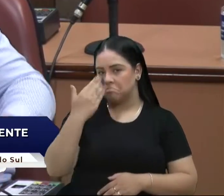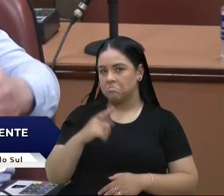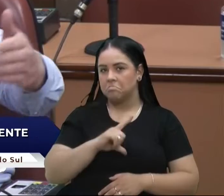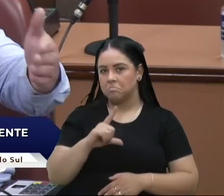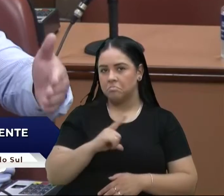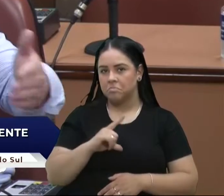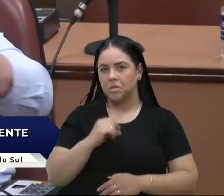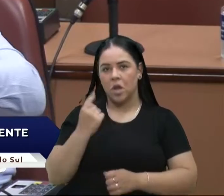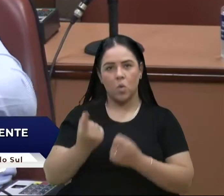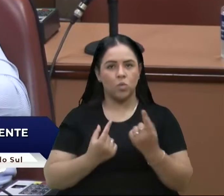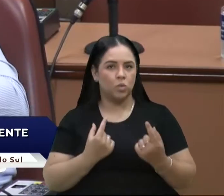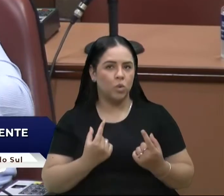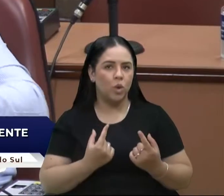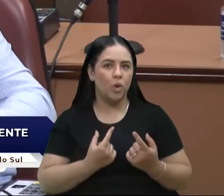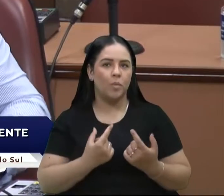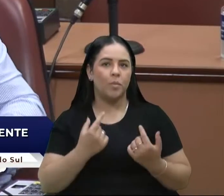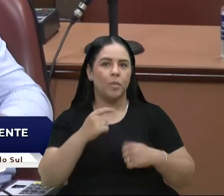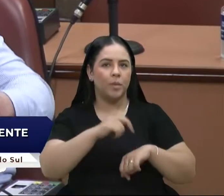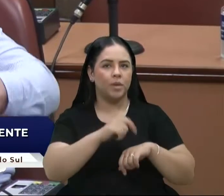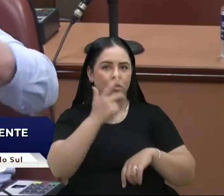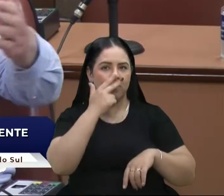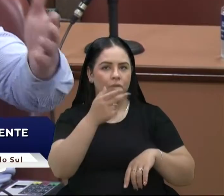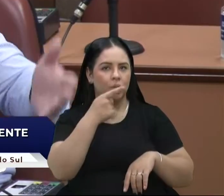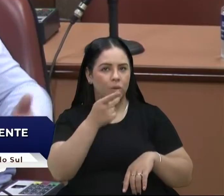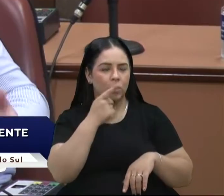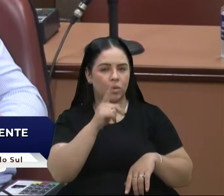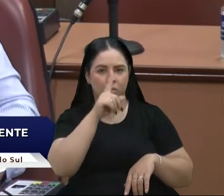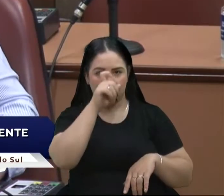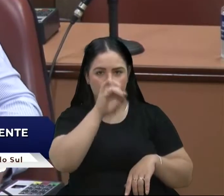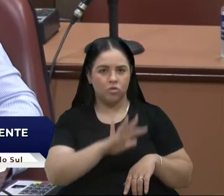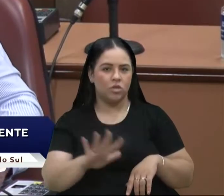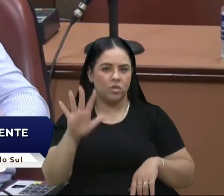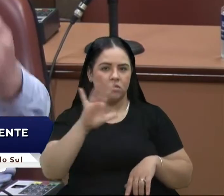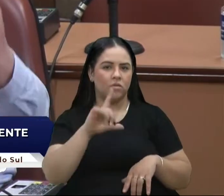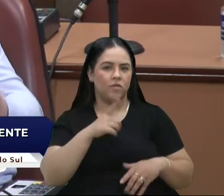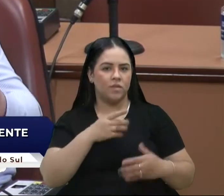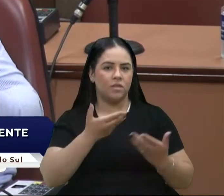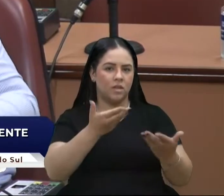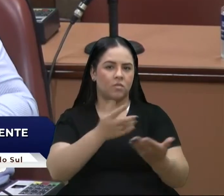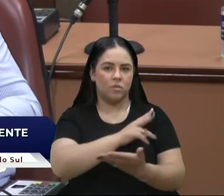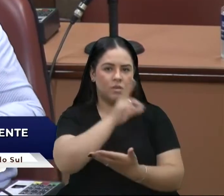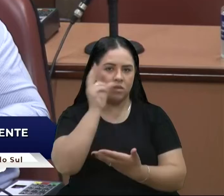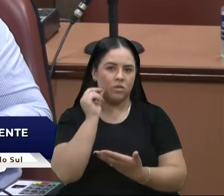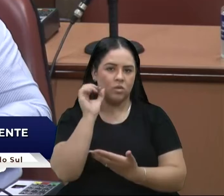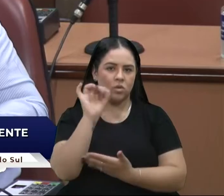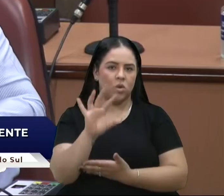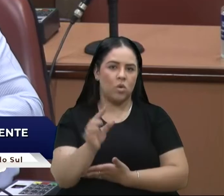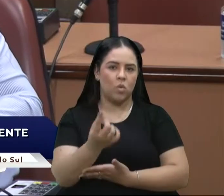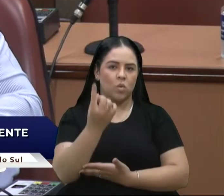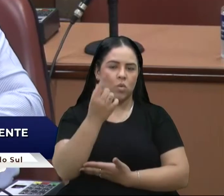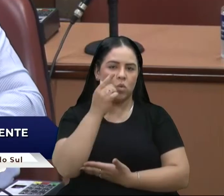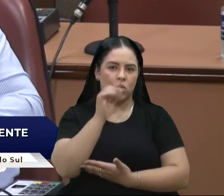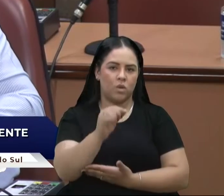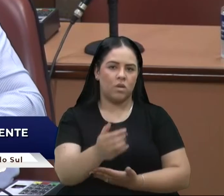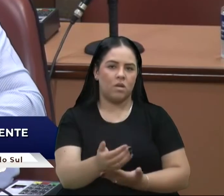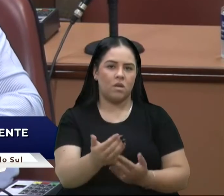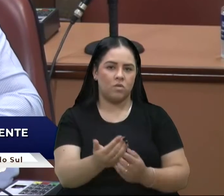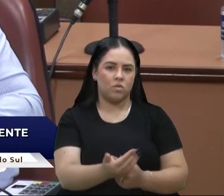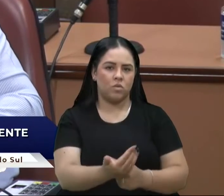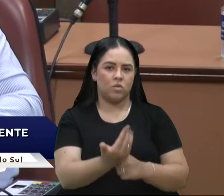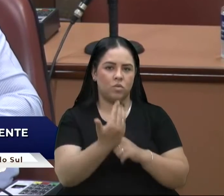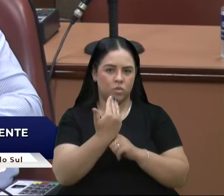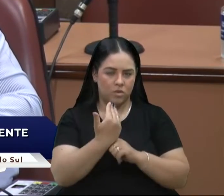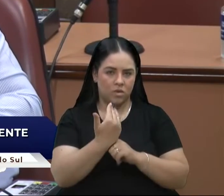momentos, que nem tu disseste, né, em relação ao Hospital Geral, visitar os municípios, e infelizmente apenas um município contribuiu. Né?